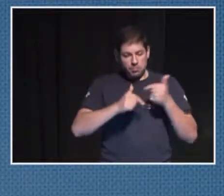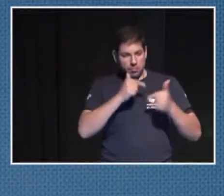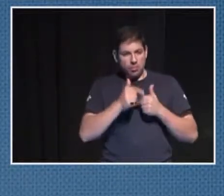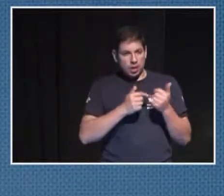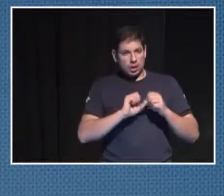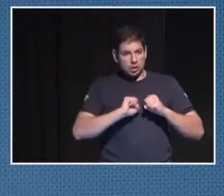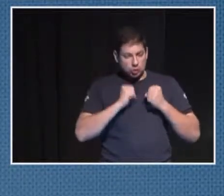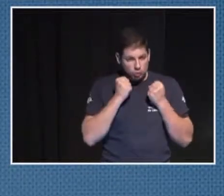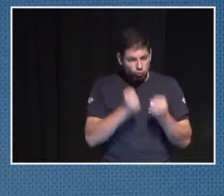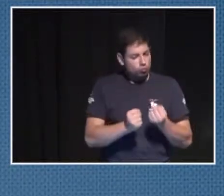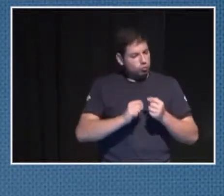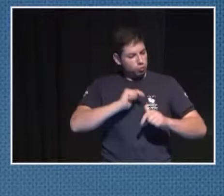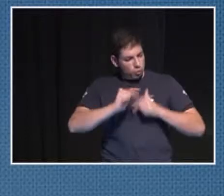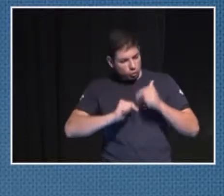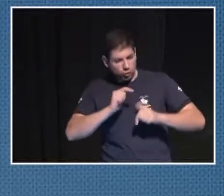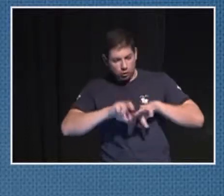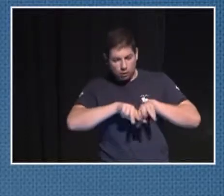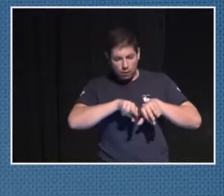bastante monta,